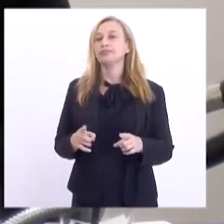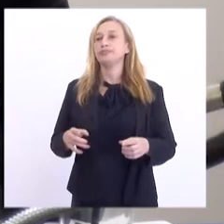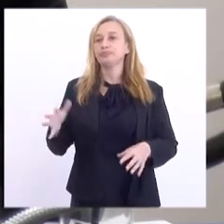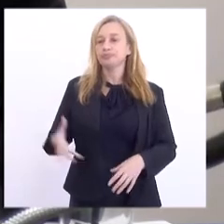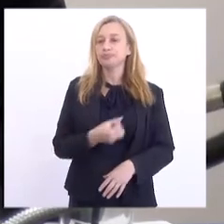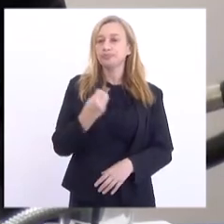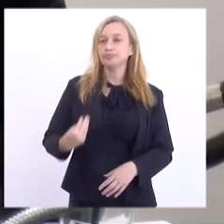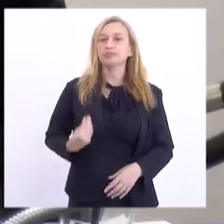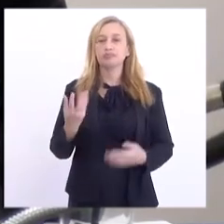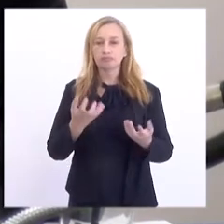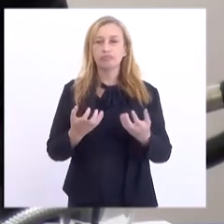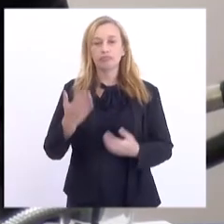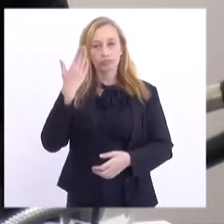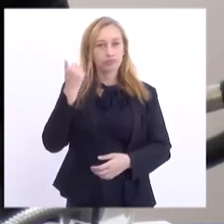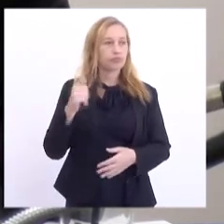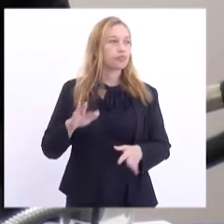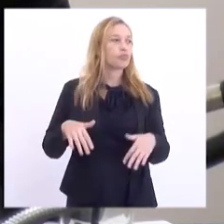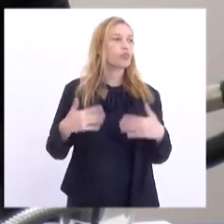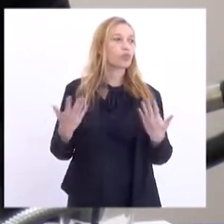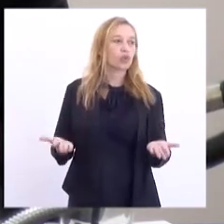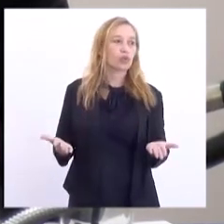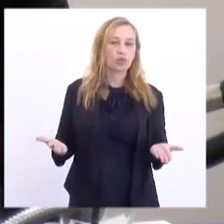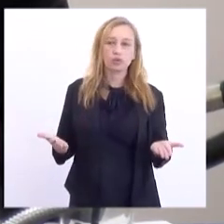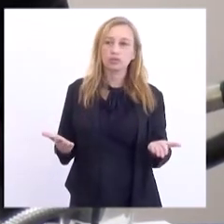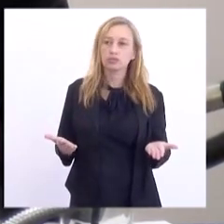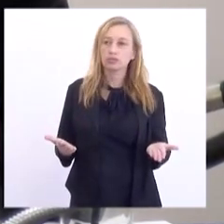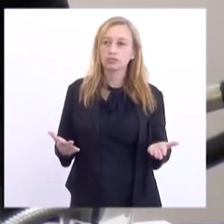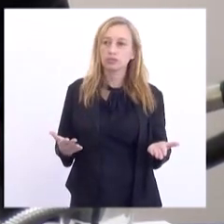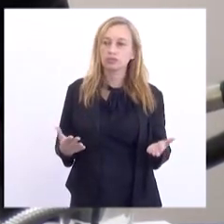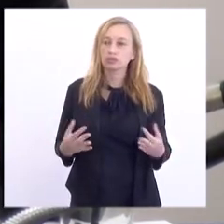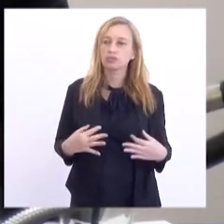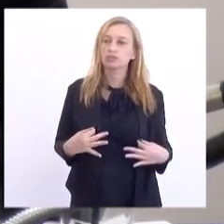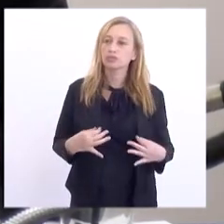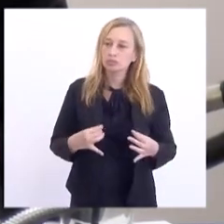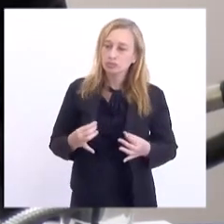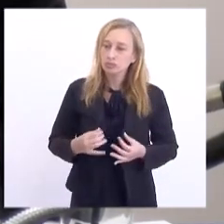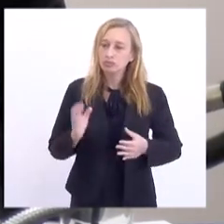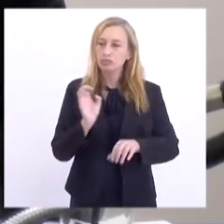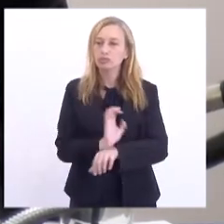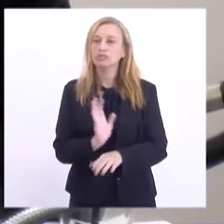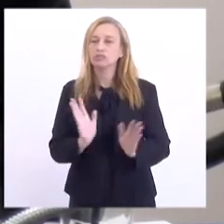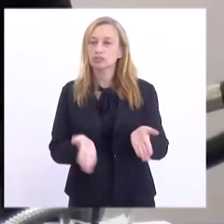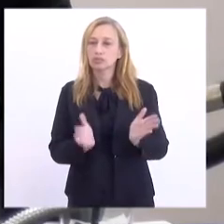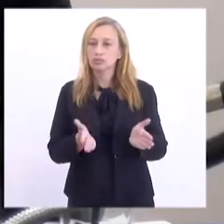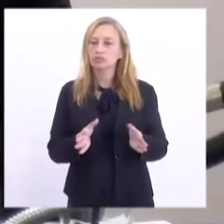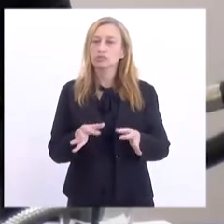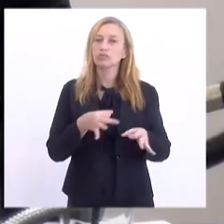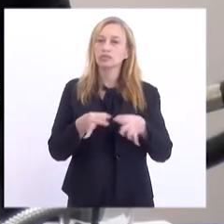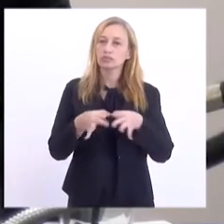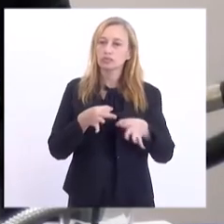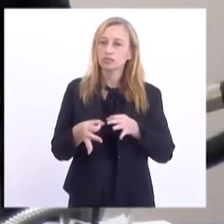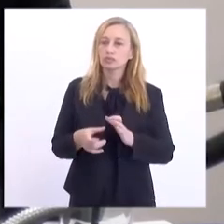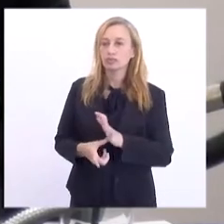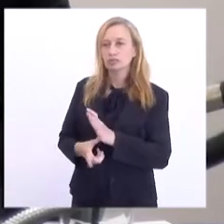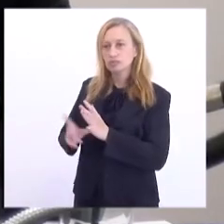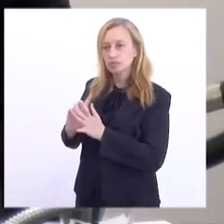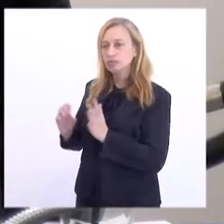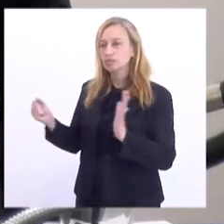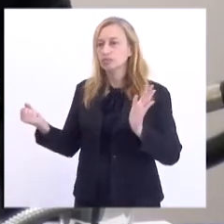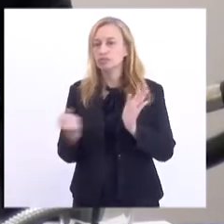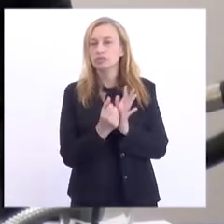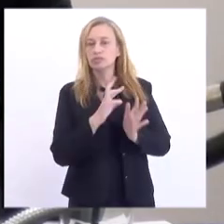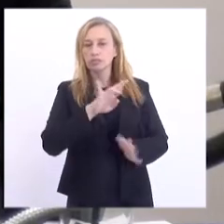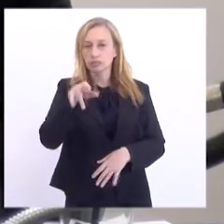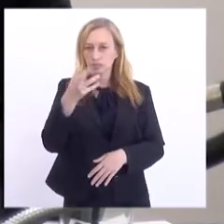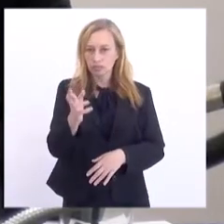Então queria saber quais são Qual é o à disposição do Estado hoje em relação ao de nada planejado no parque